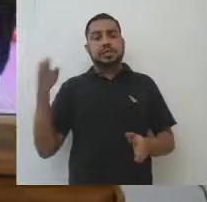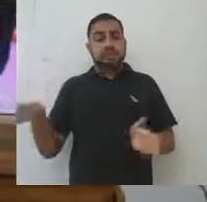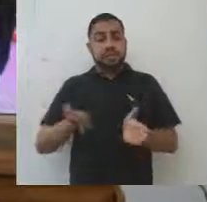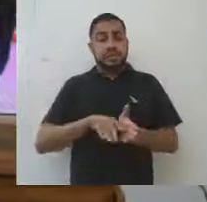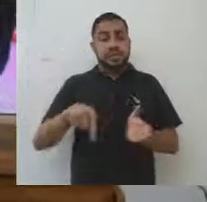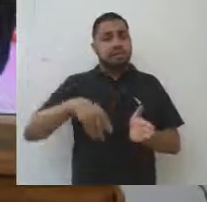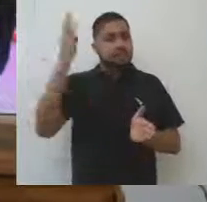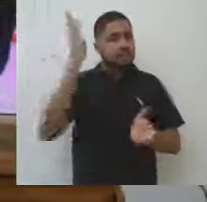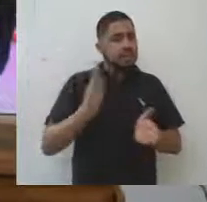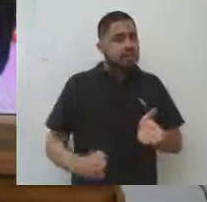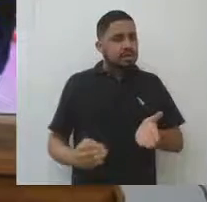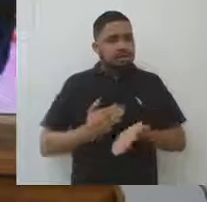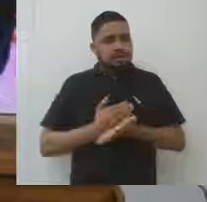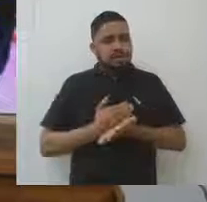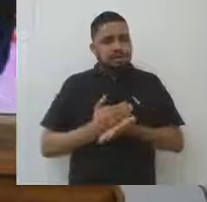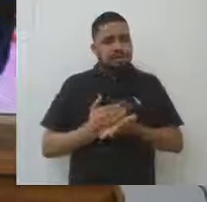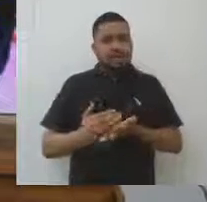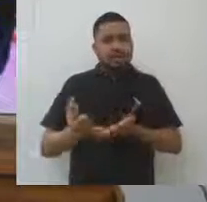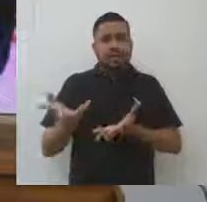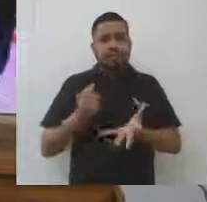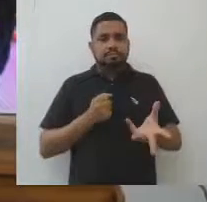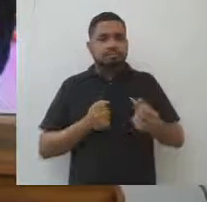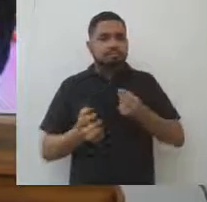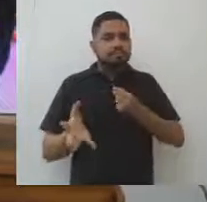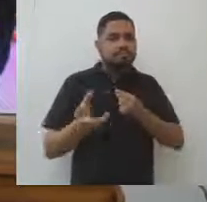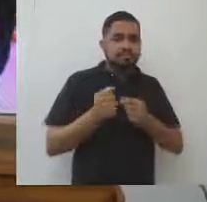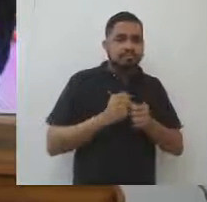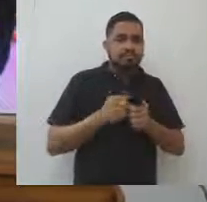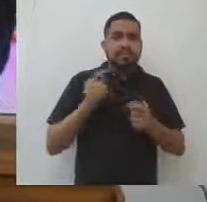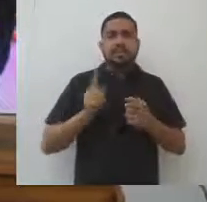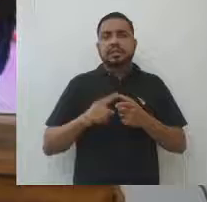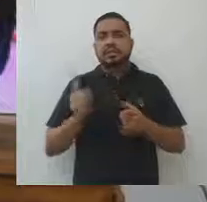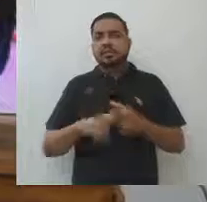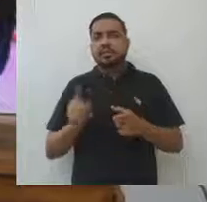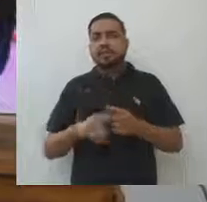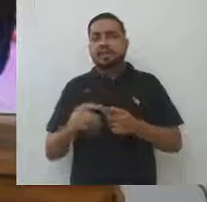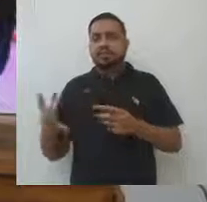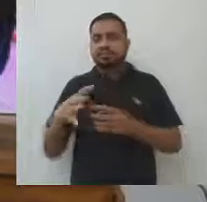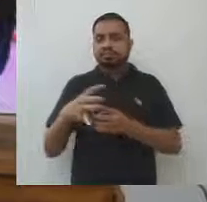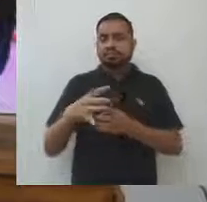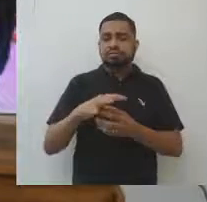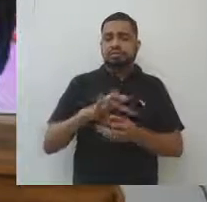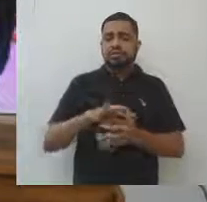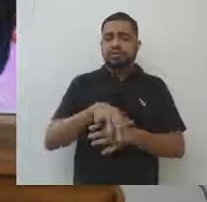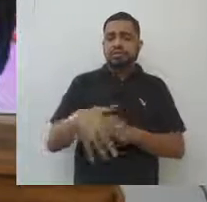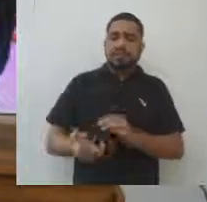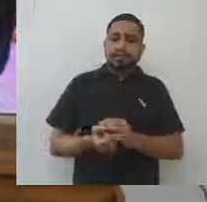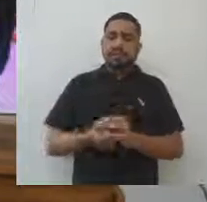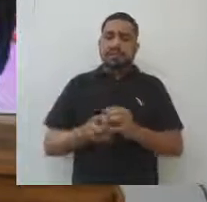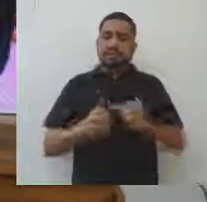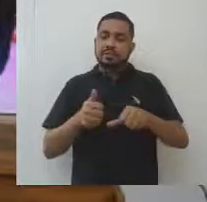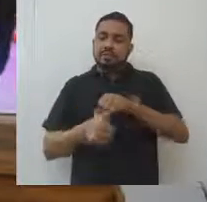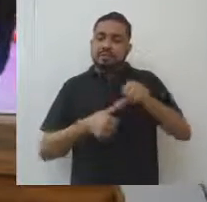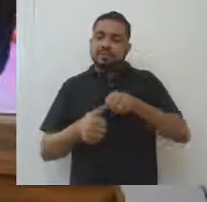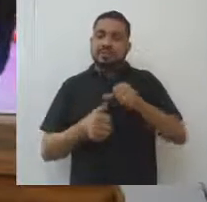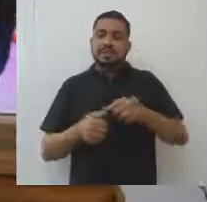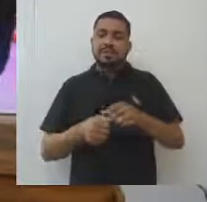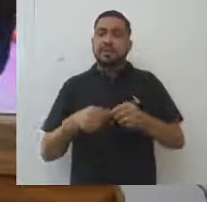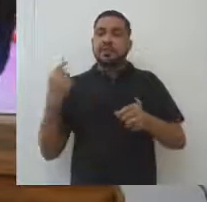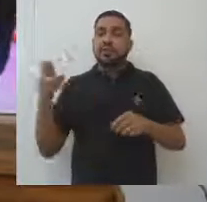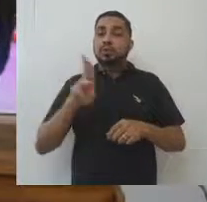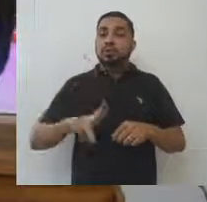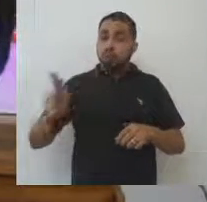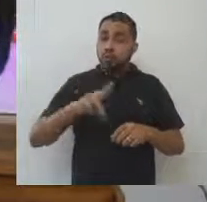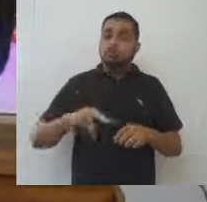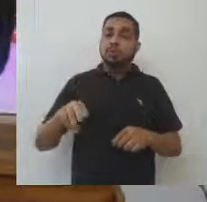no Brasil, ele começa a receber influências da gente. Então, eles, além de utilizarem as músicas de todo mundo,